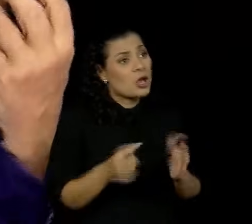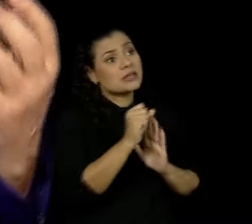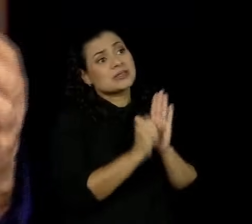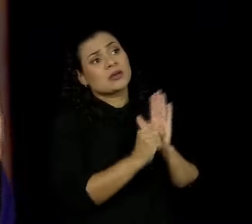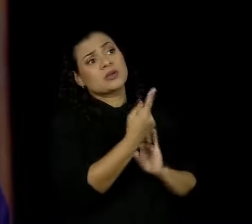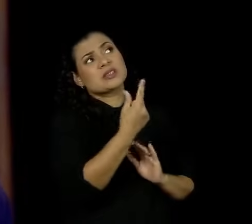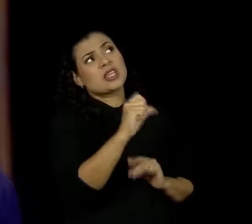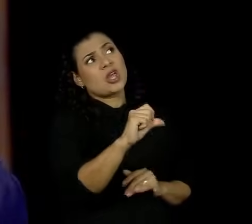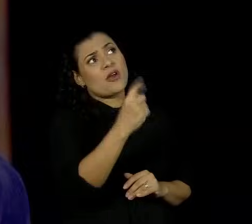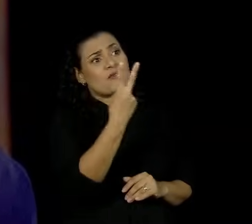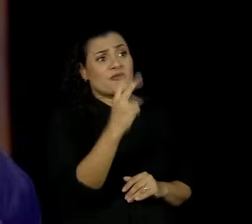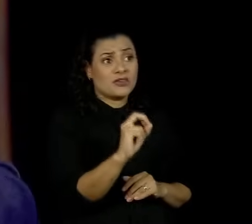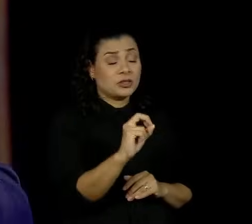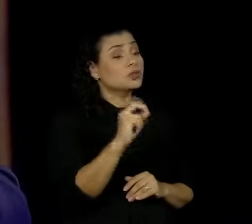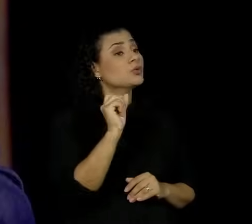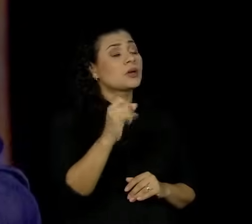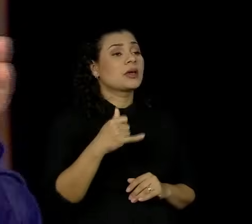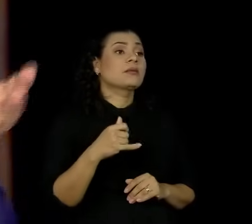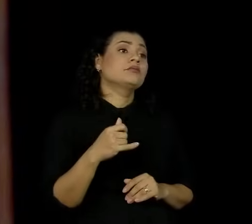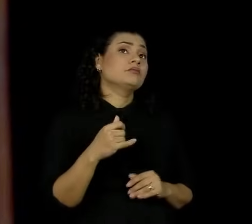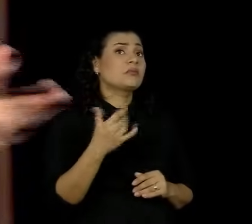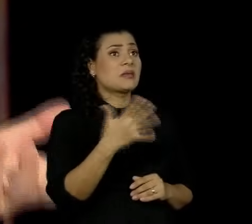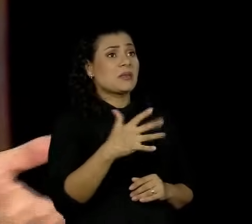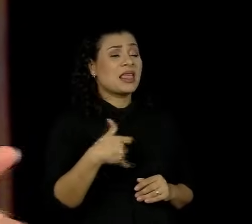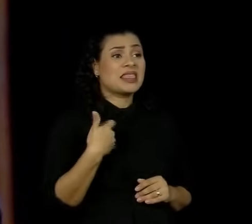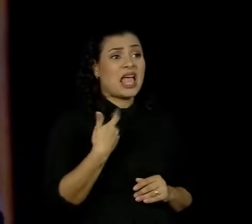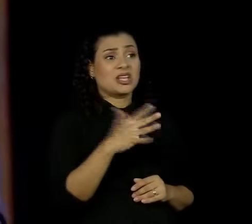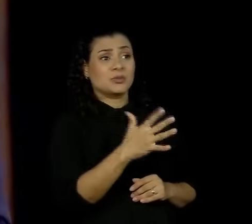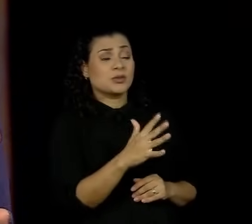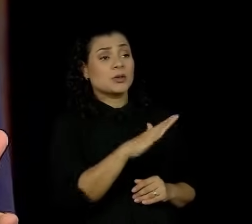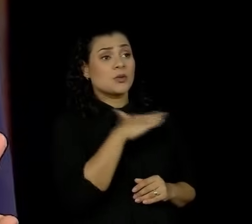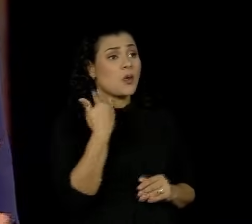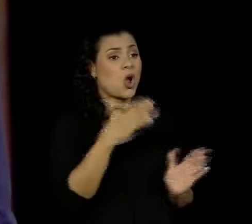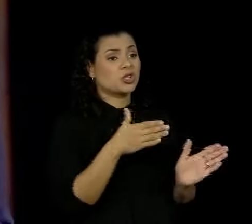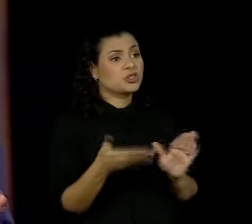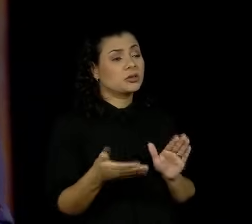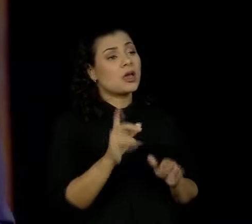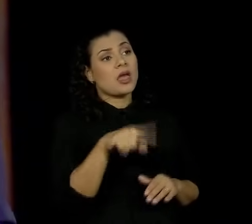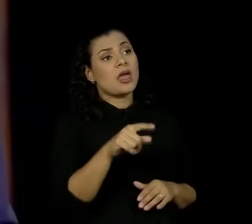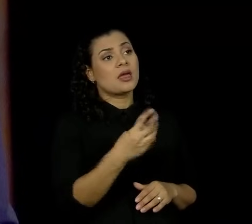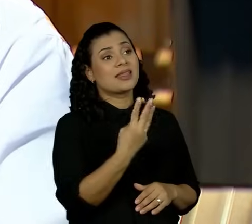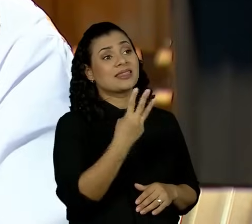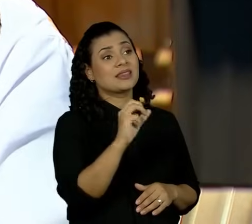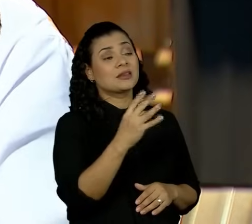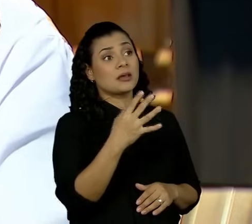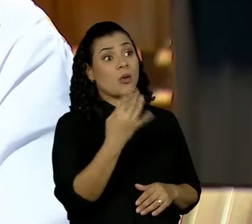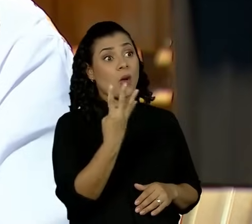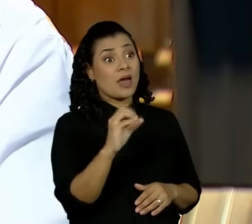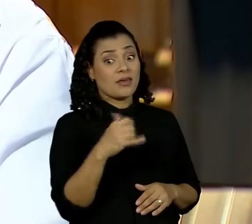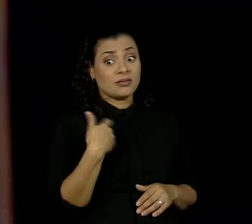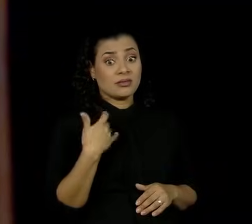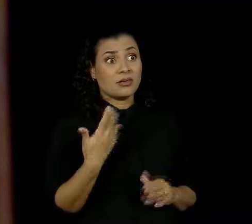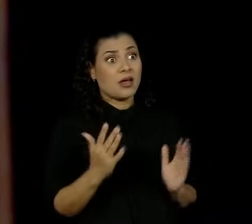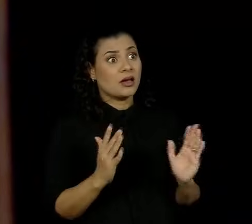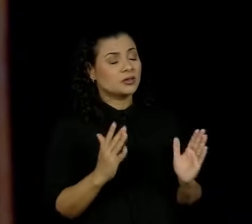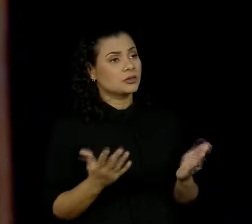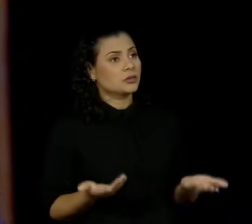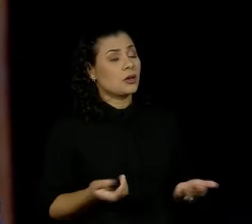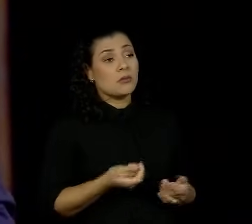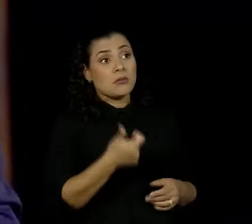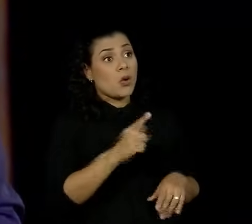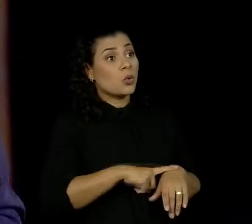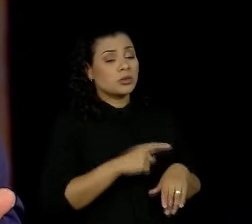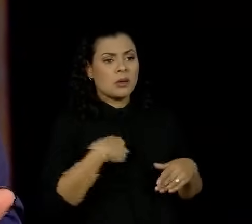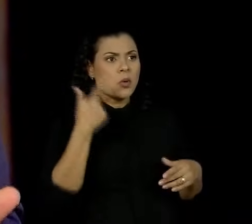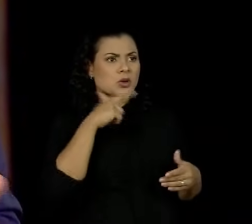XIX e XX, a idade média de morte era 30, 40 anos. Em pouco tempo,